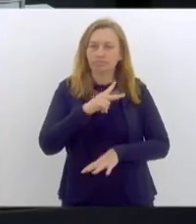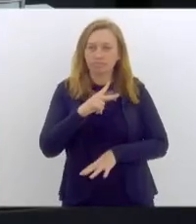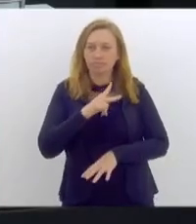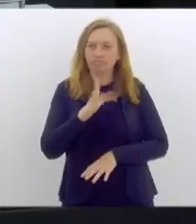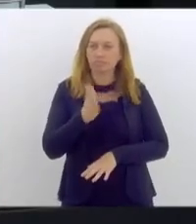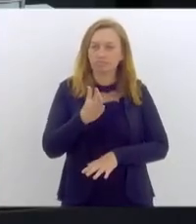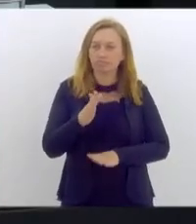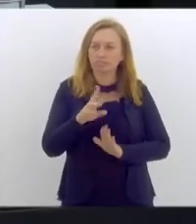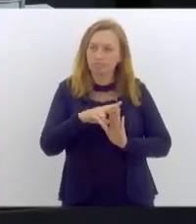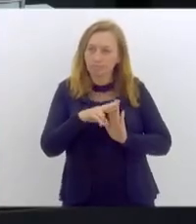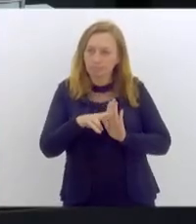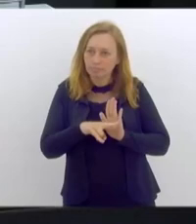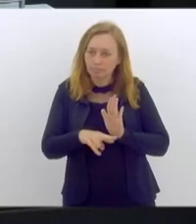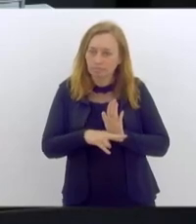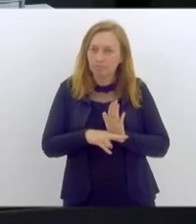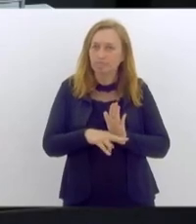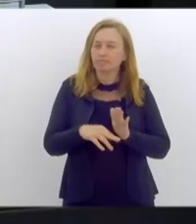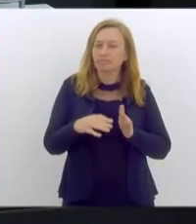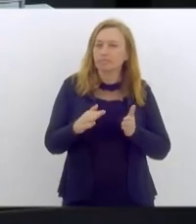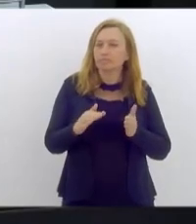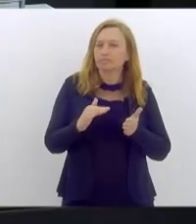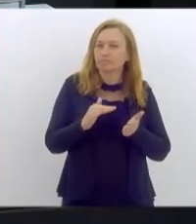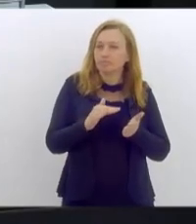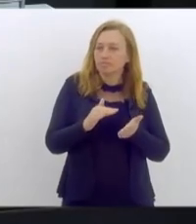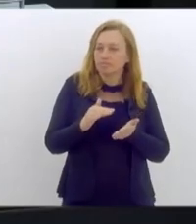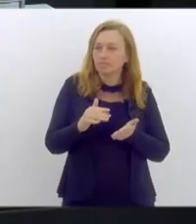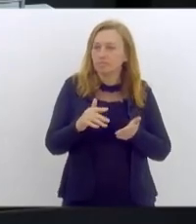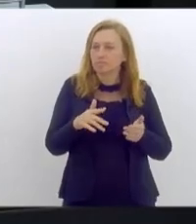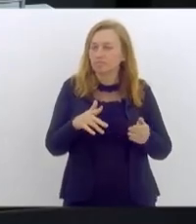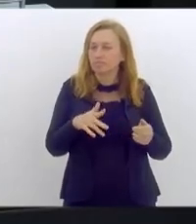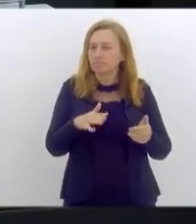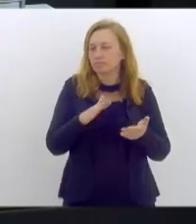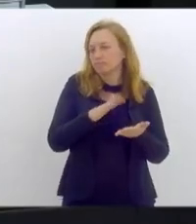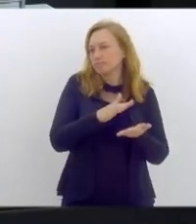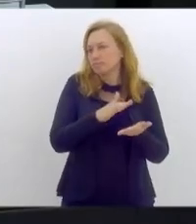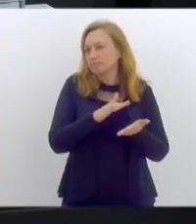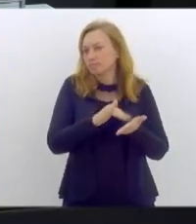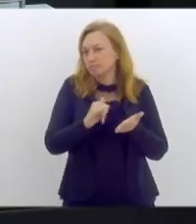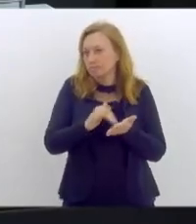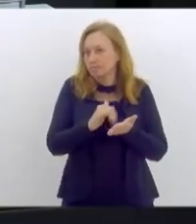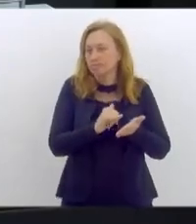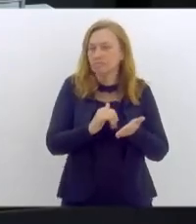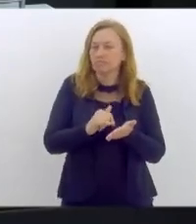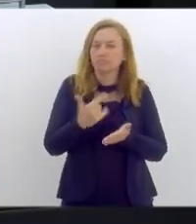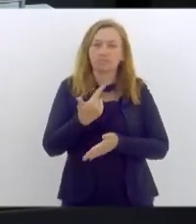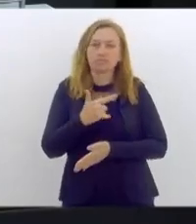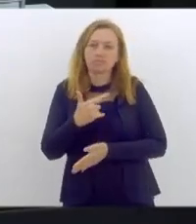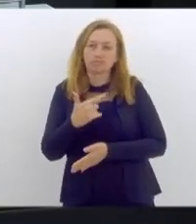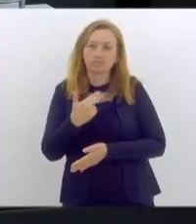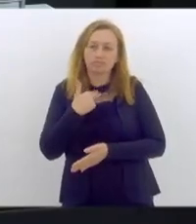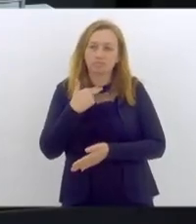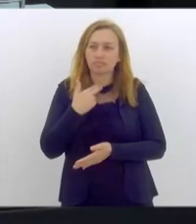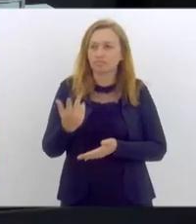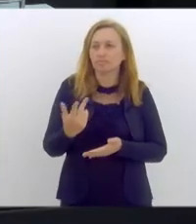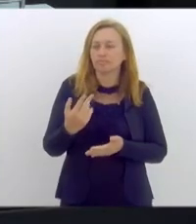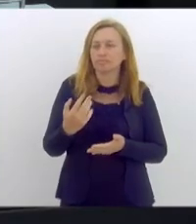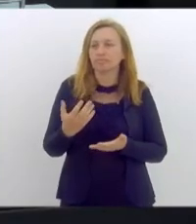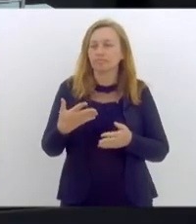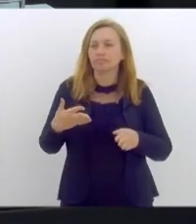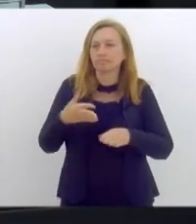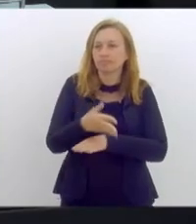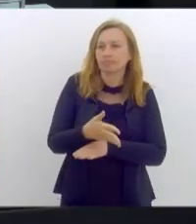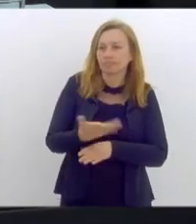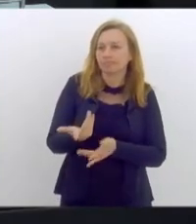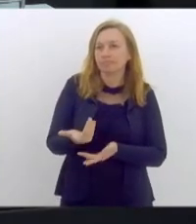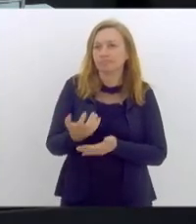esse essa régua né de corte dentro da isonomia não pode chegar uma S.A né uma empresa com capital social que